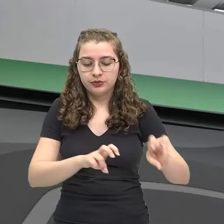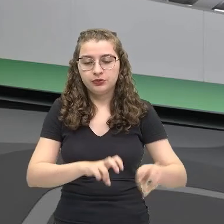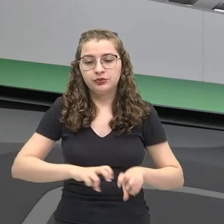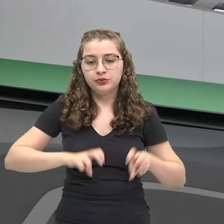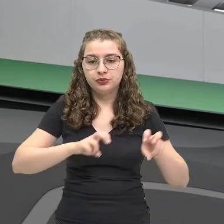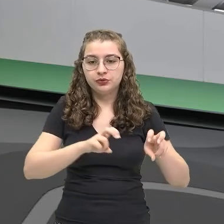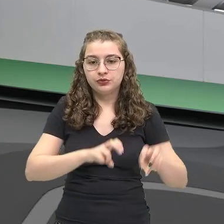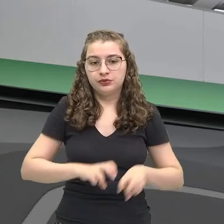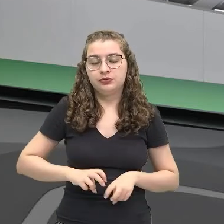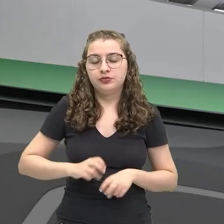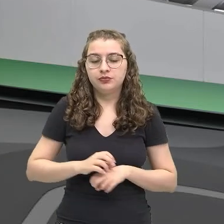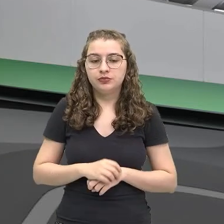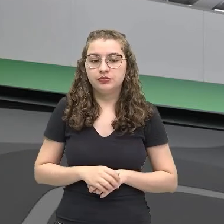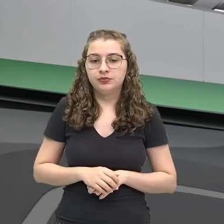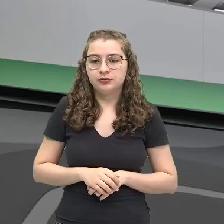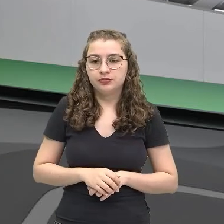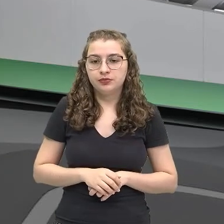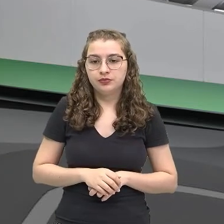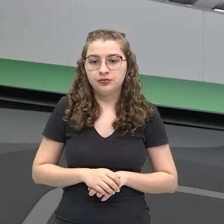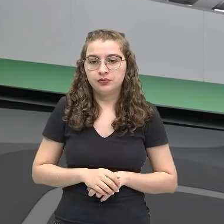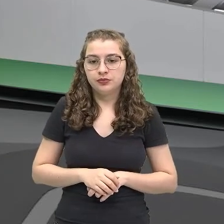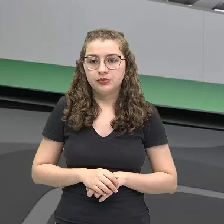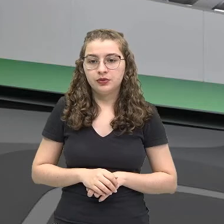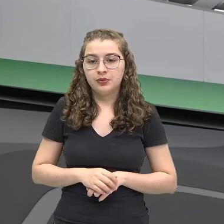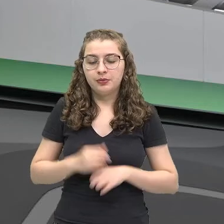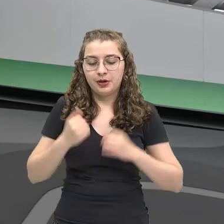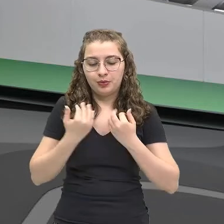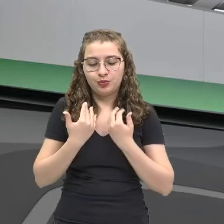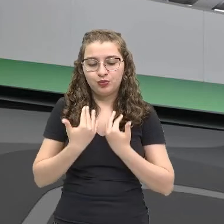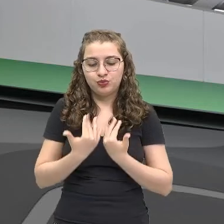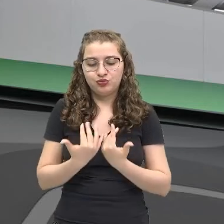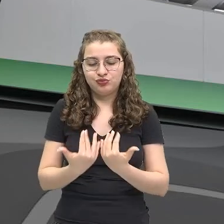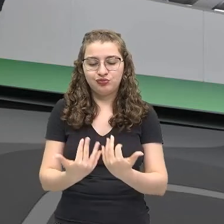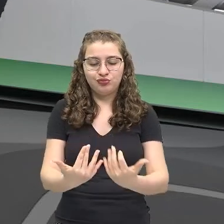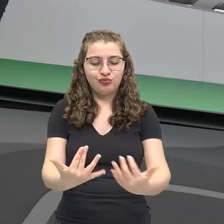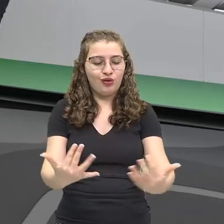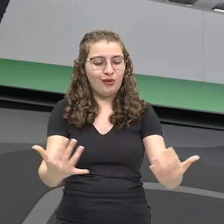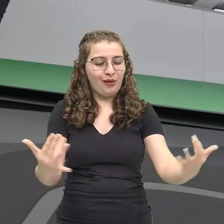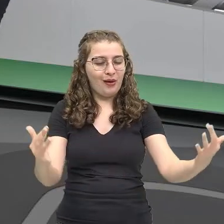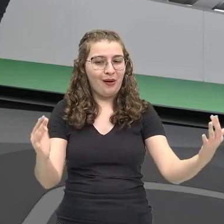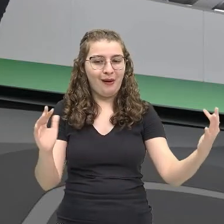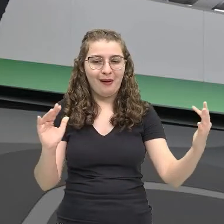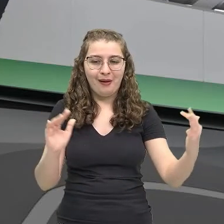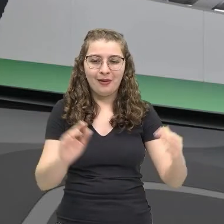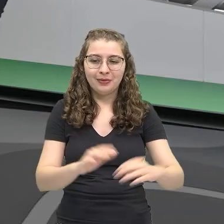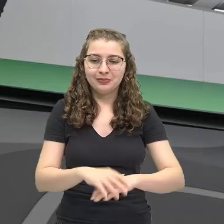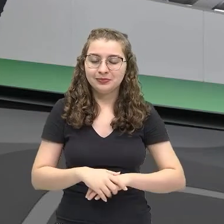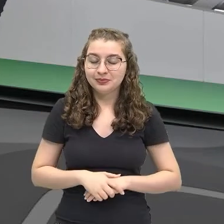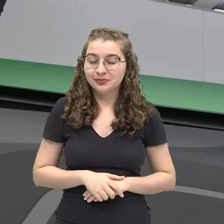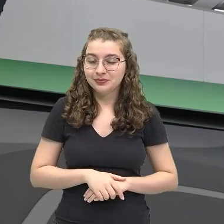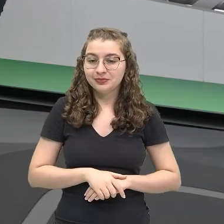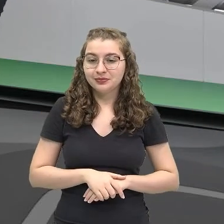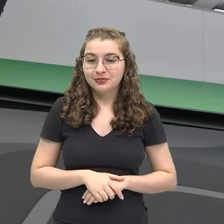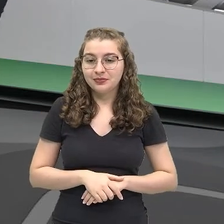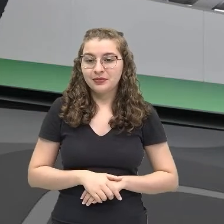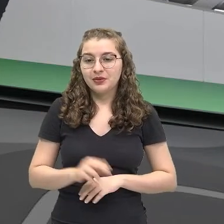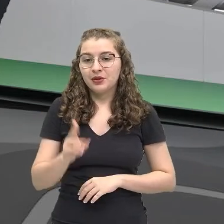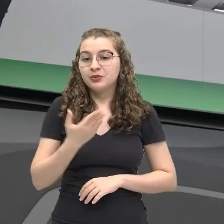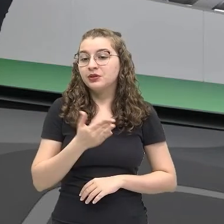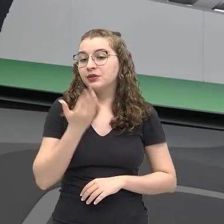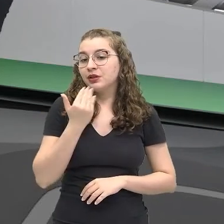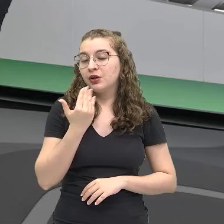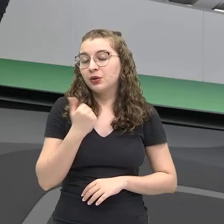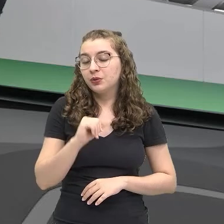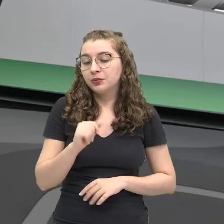fabricação de fertilizantes, que é para conservar ali das lavouras, e também é utilizada na alimentação